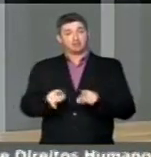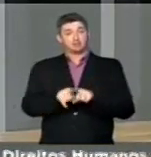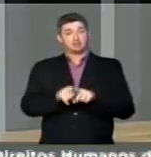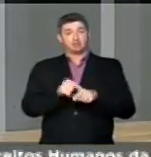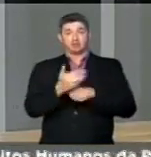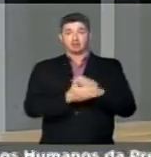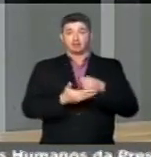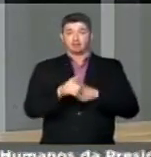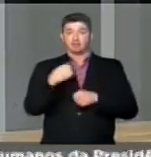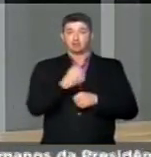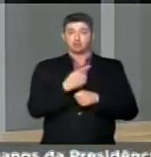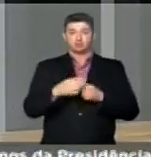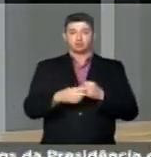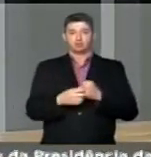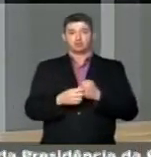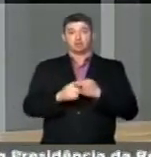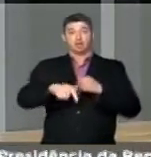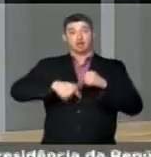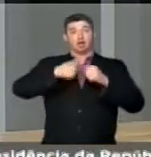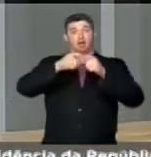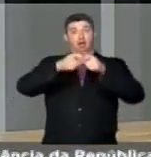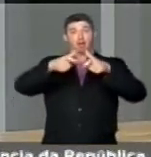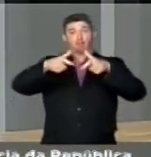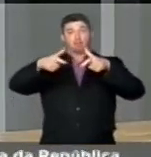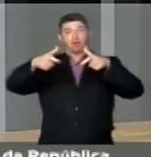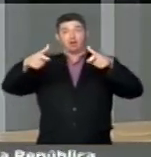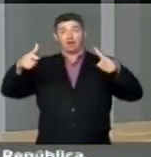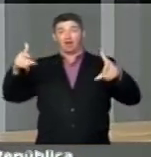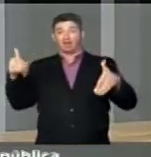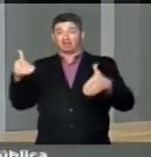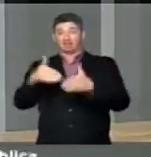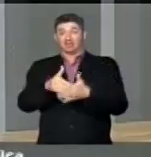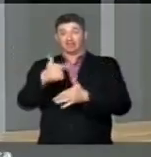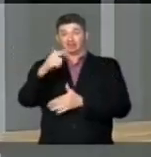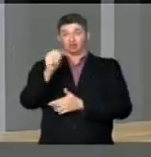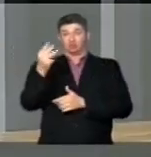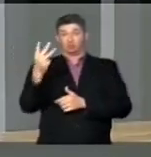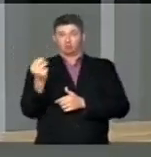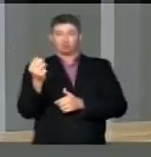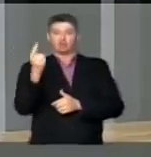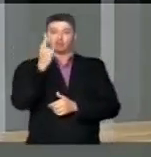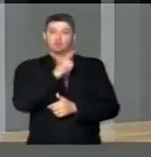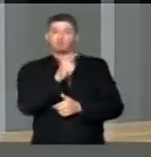matriz energética ampliada até alcançar em 2030